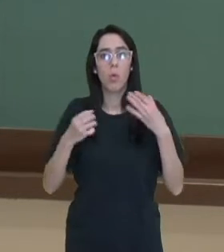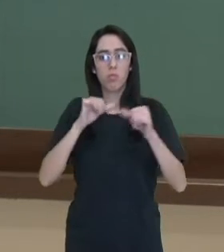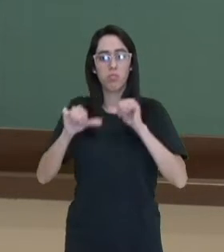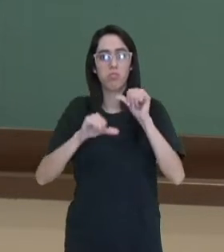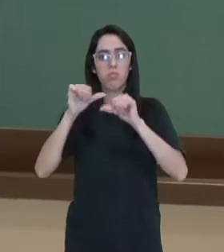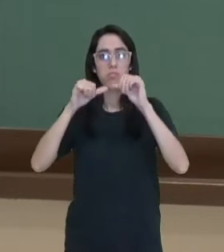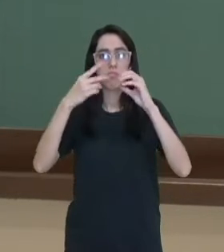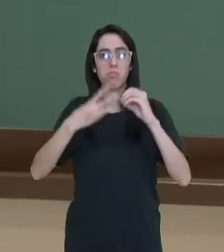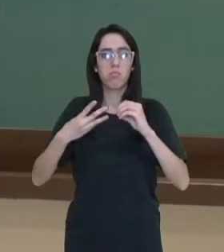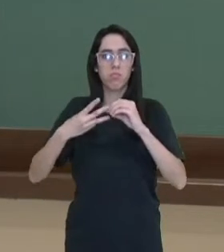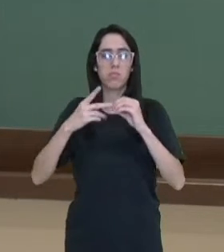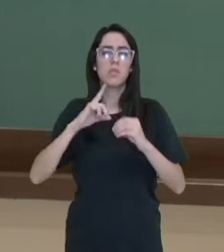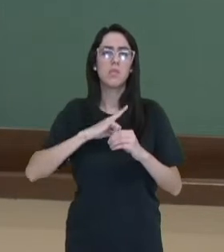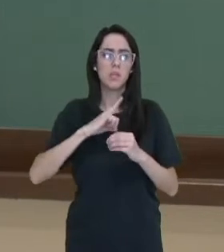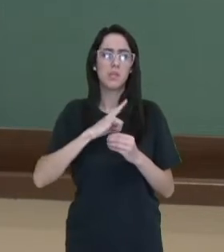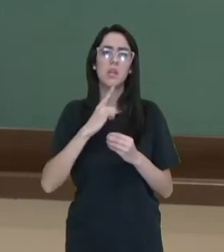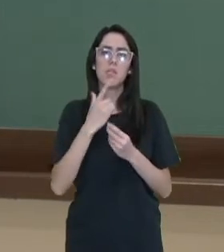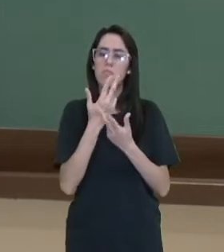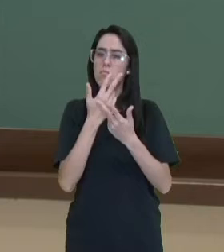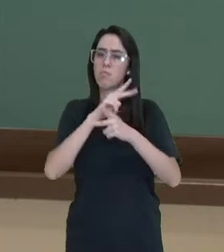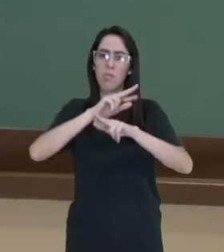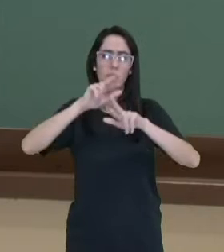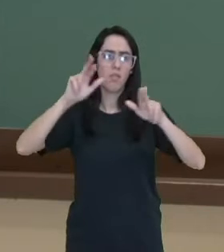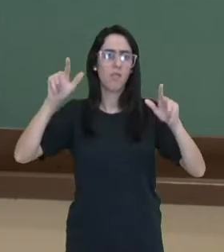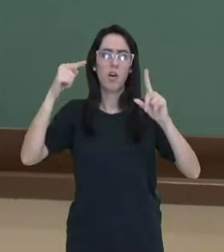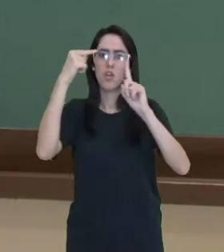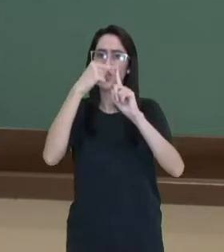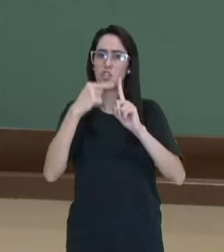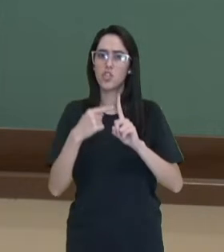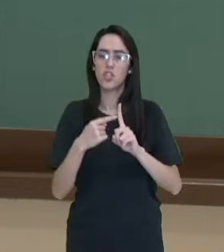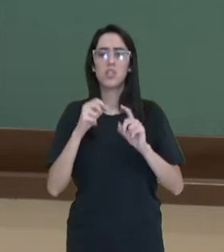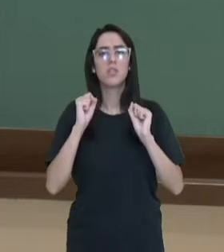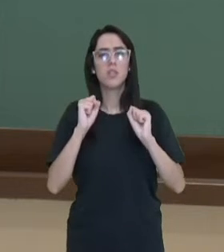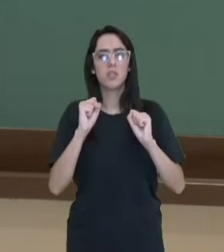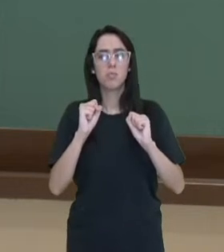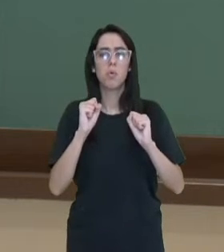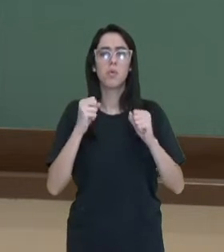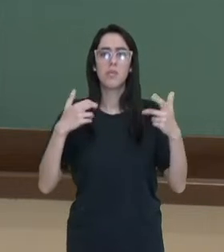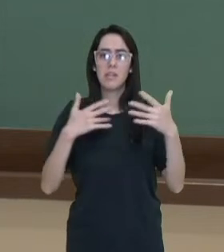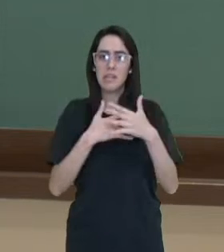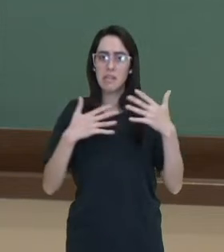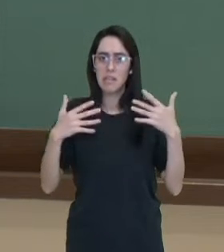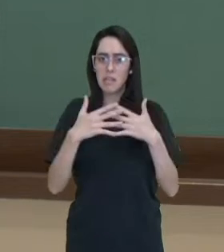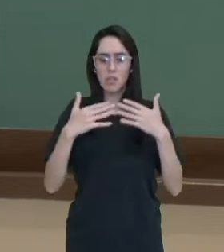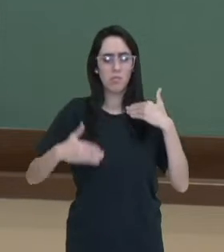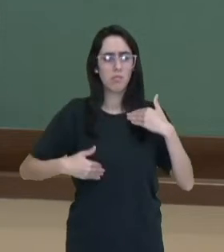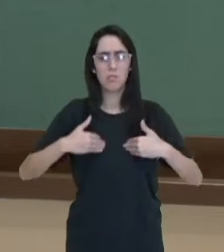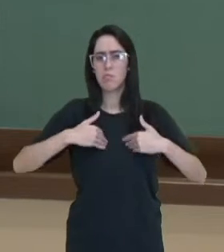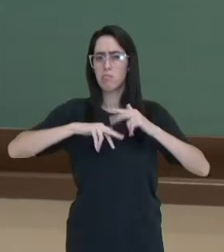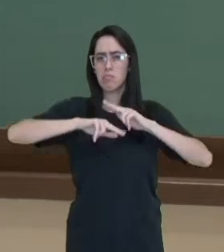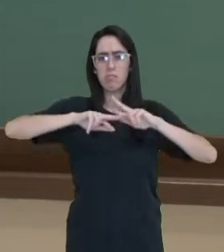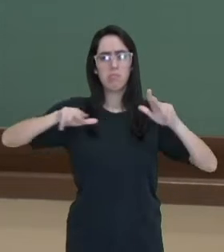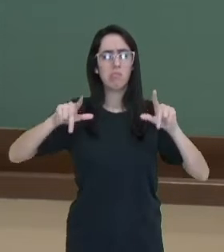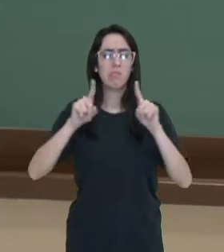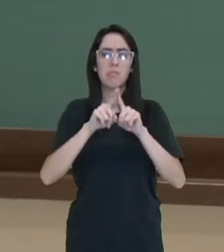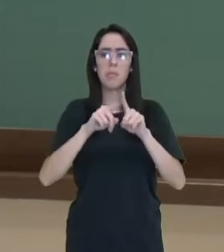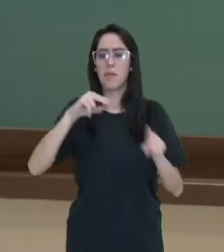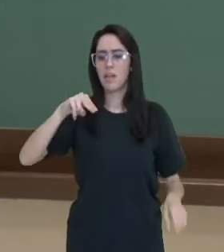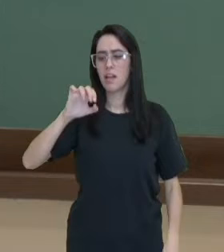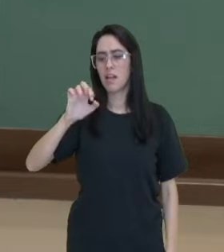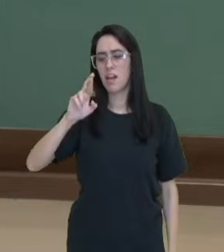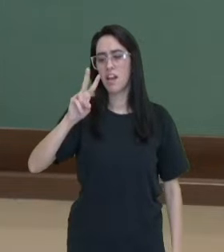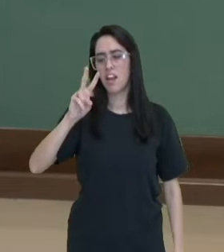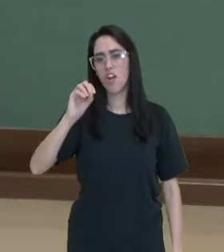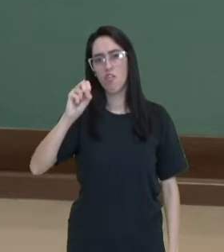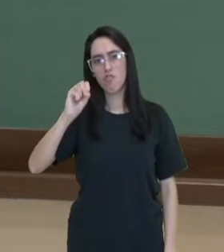em diversos tipos de tecido do nosso corpo, como no tecido hematopoético, no tecido nervoso, formando